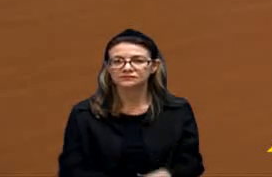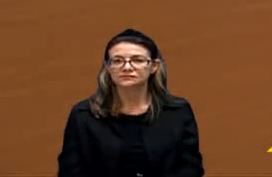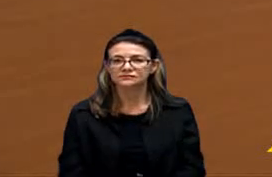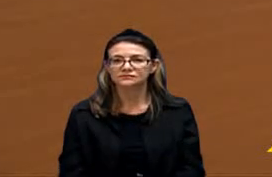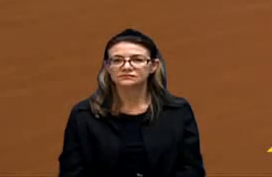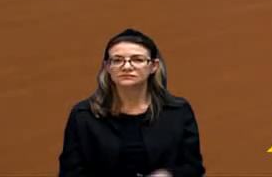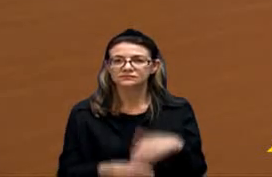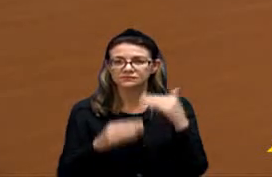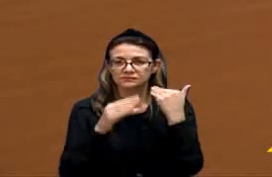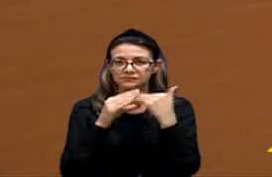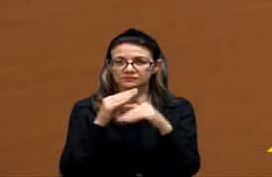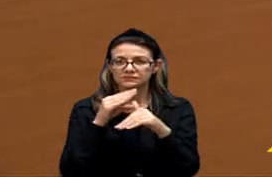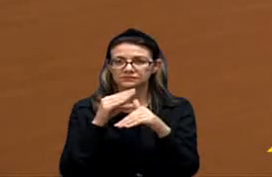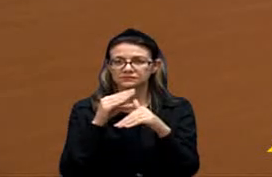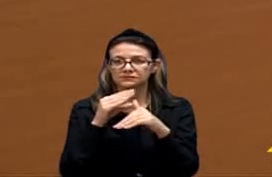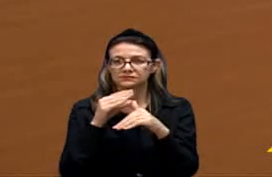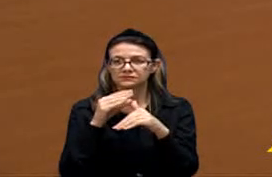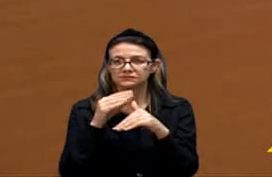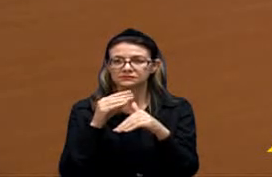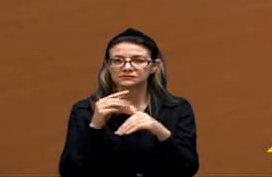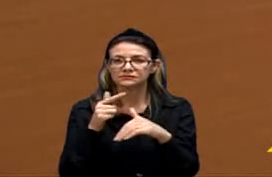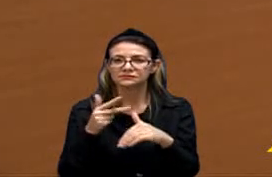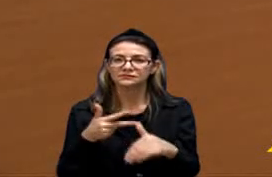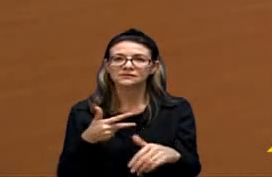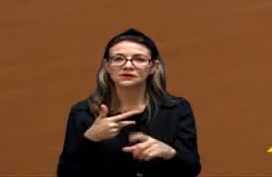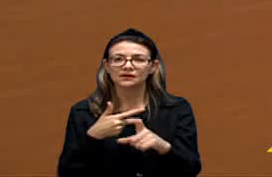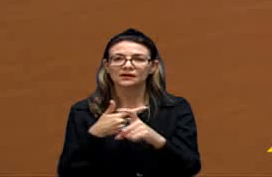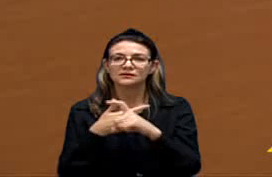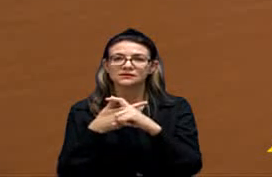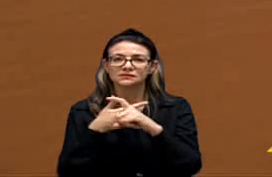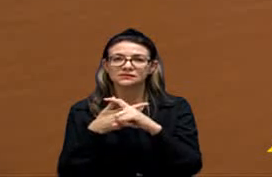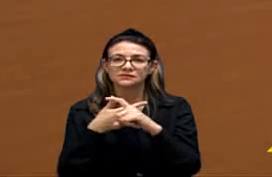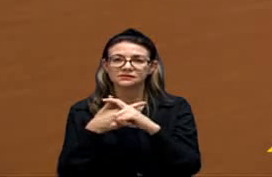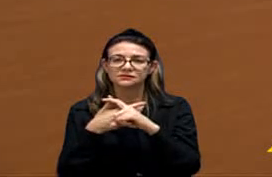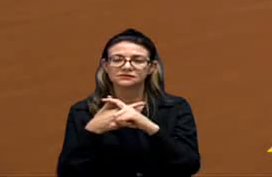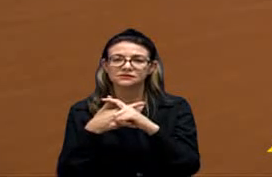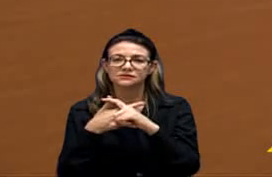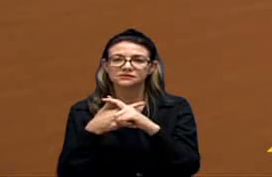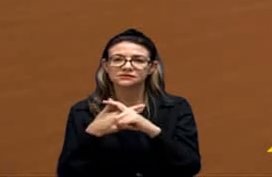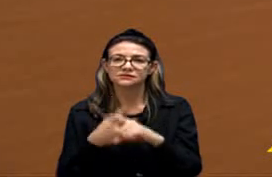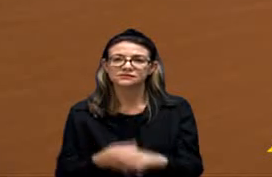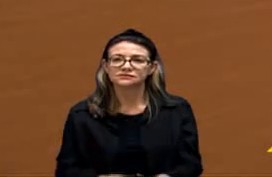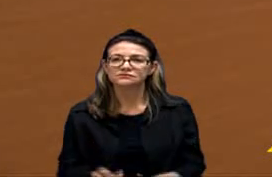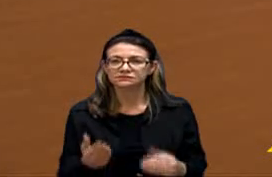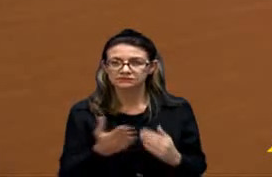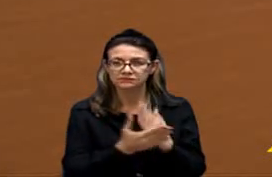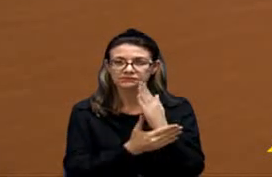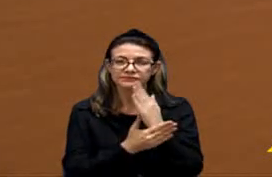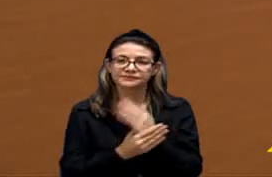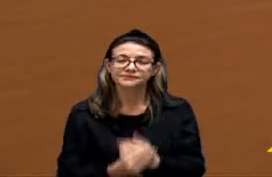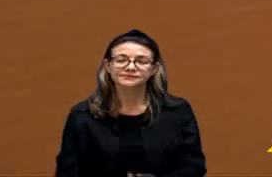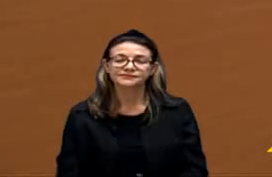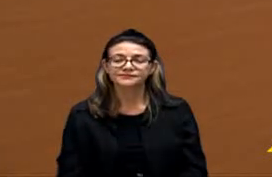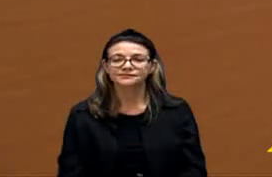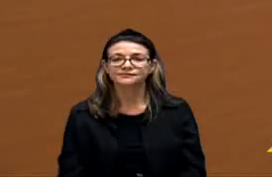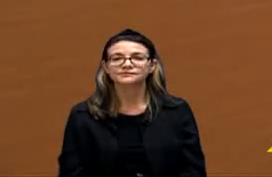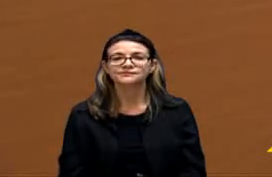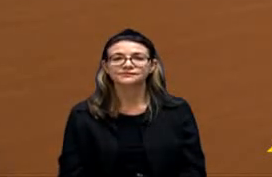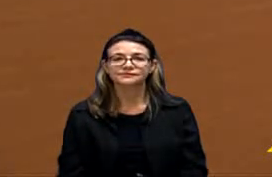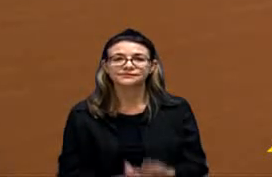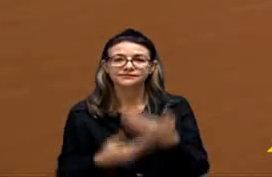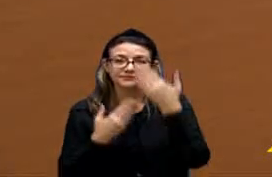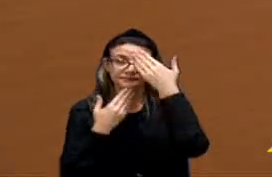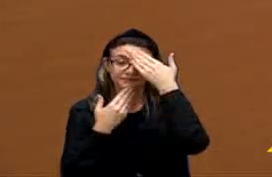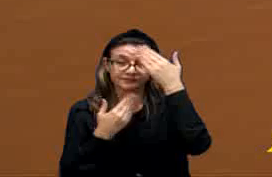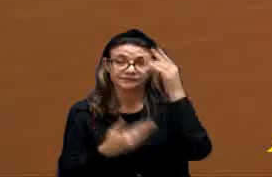envio ao executivo eu coloco em votação os vereadores concordam perman Como estão aprovado o encam Obrigado